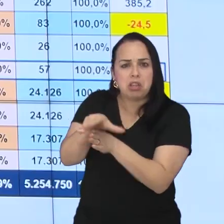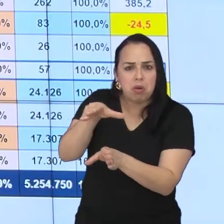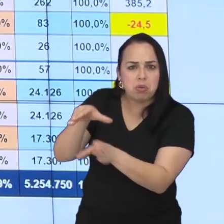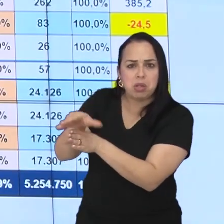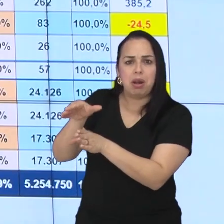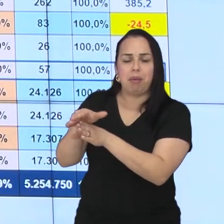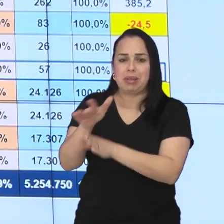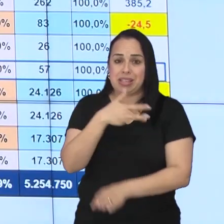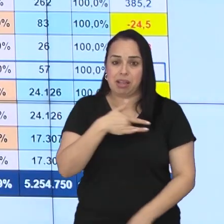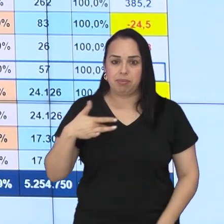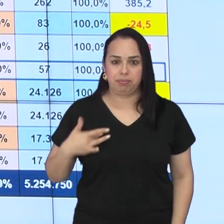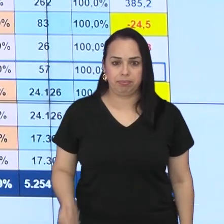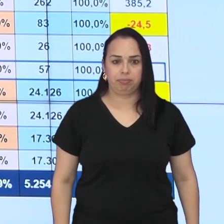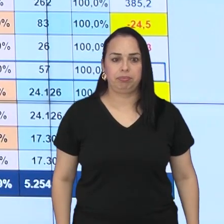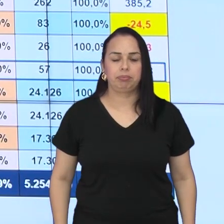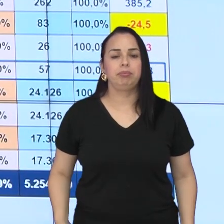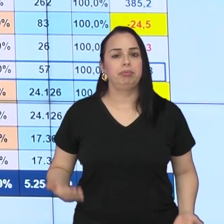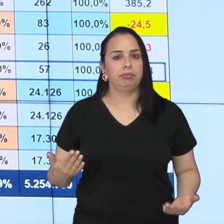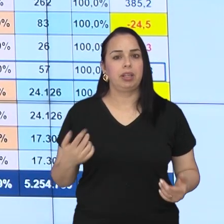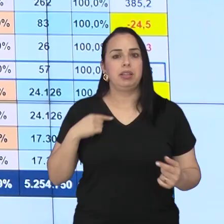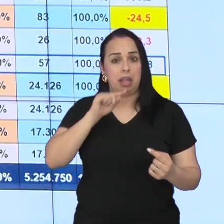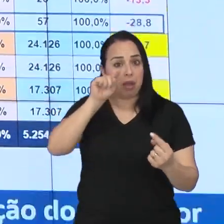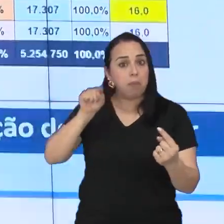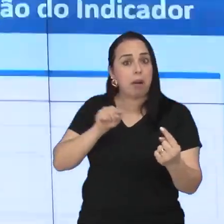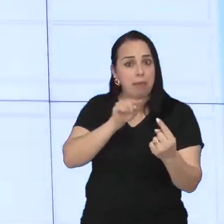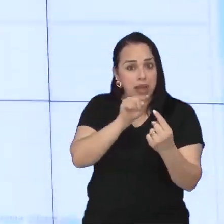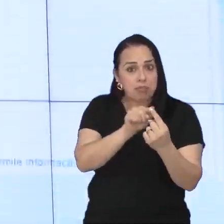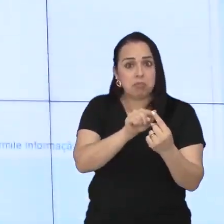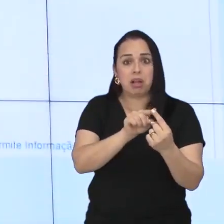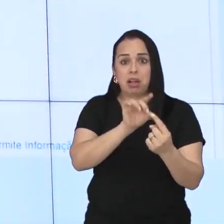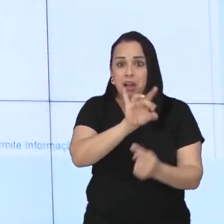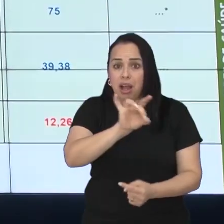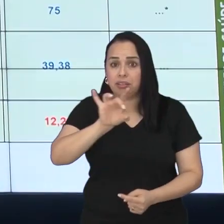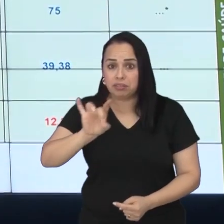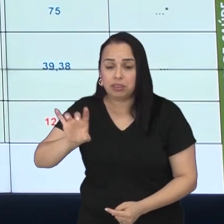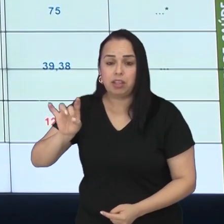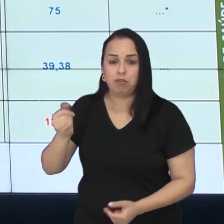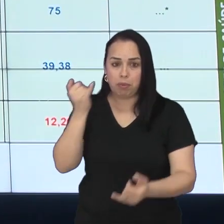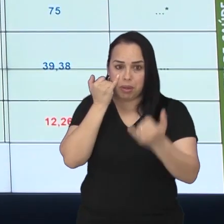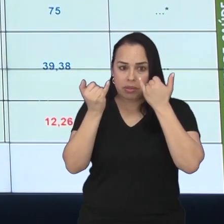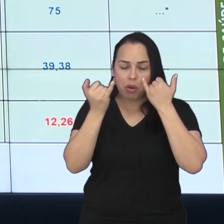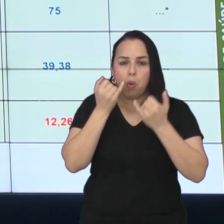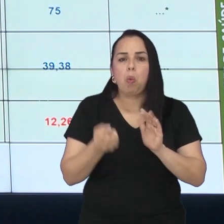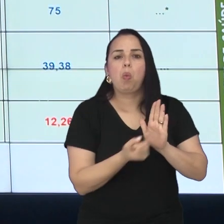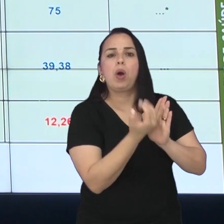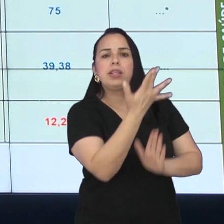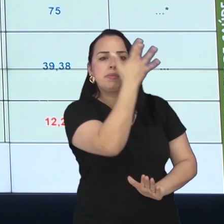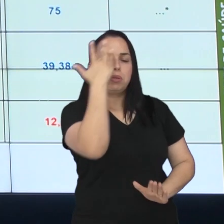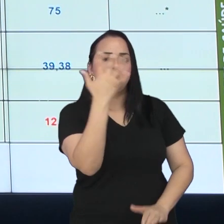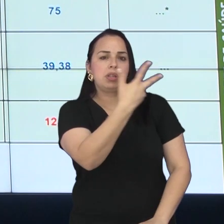preventivas. Para mensurar resultados, são estabelecidas metas para cada indicador, como o número de pessoas vacinadas e a quantidade de